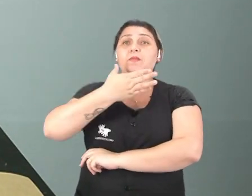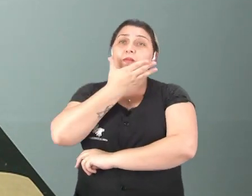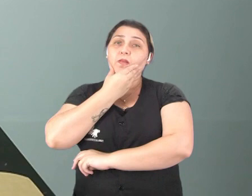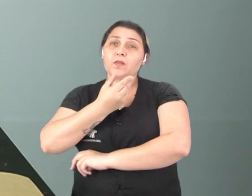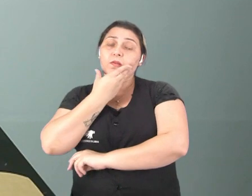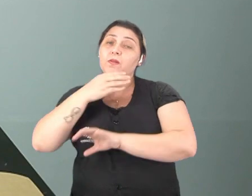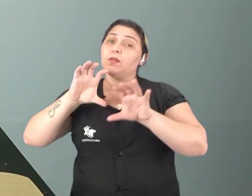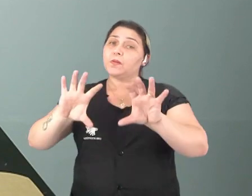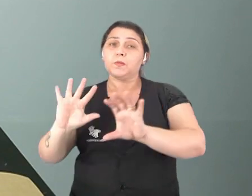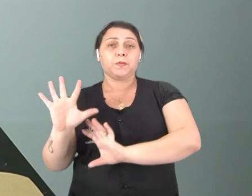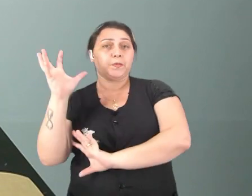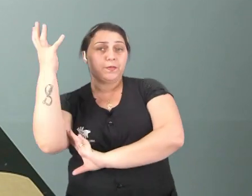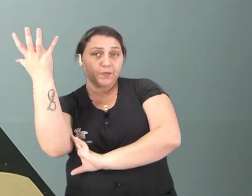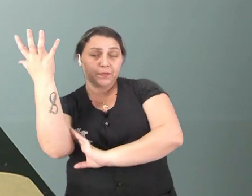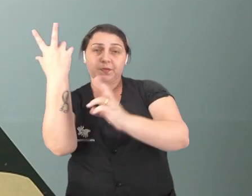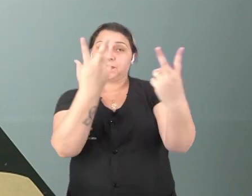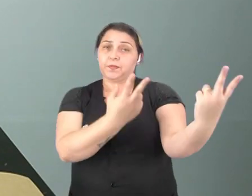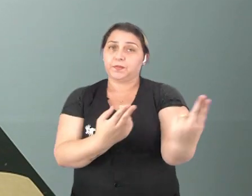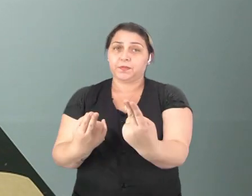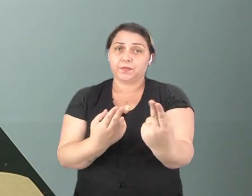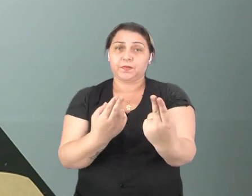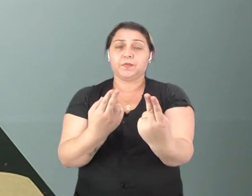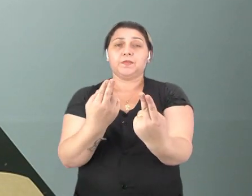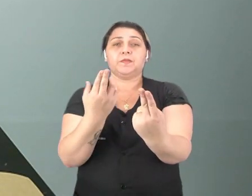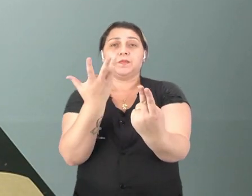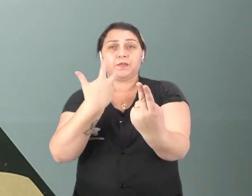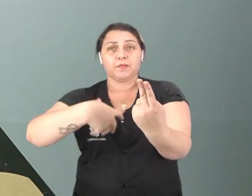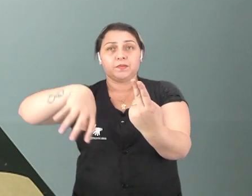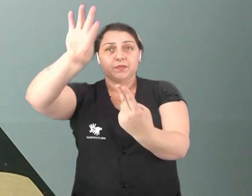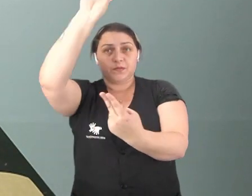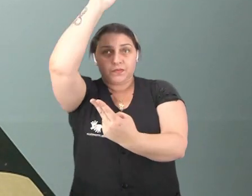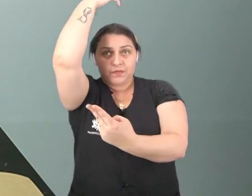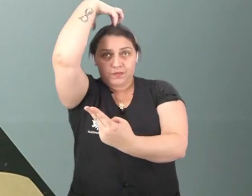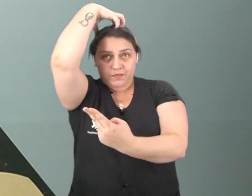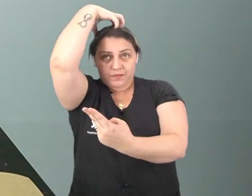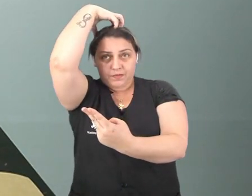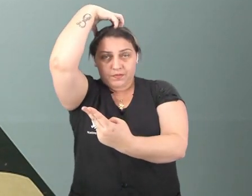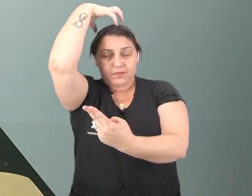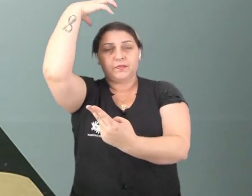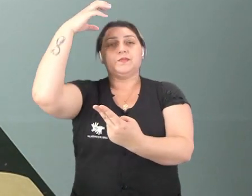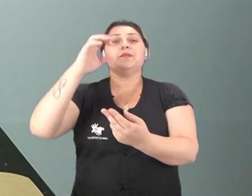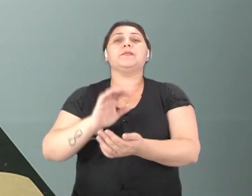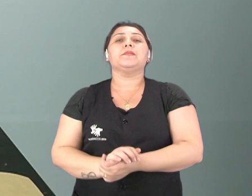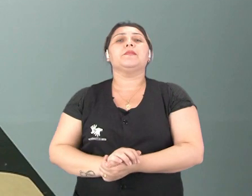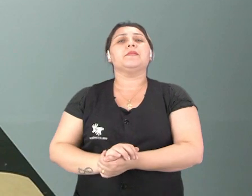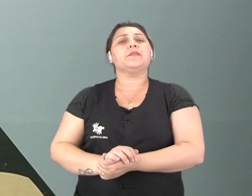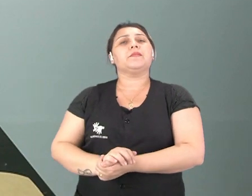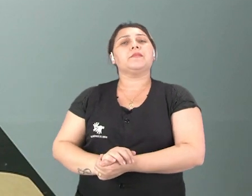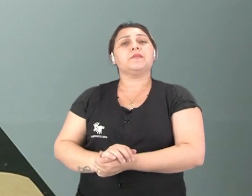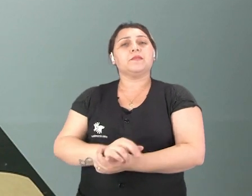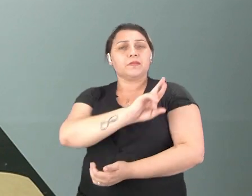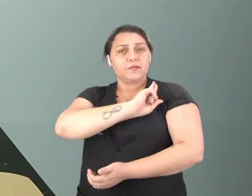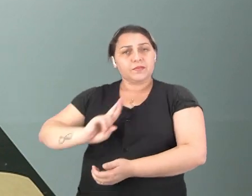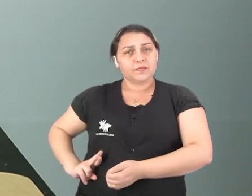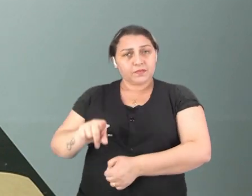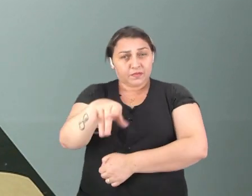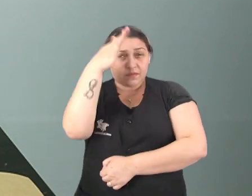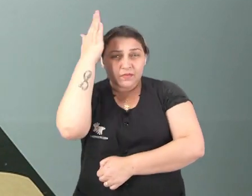né? Era igual à realeza, certo? E república? Você sabe o que é